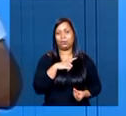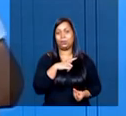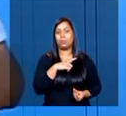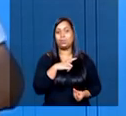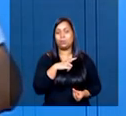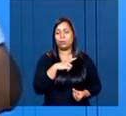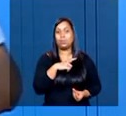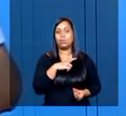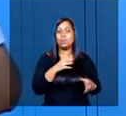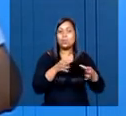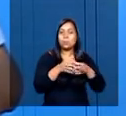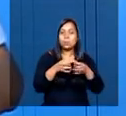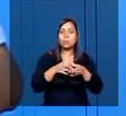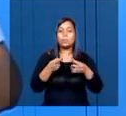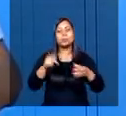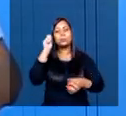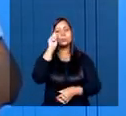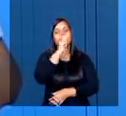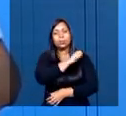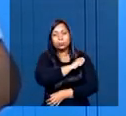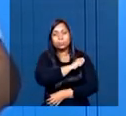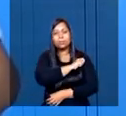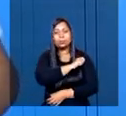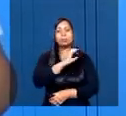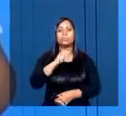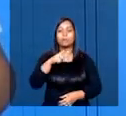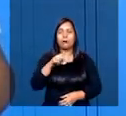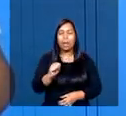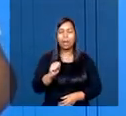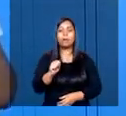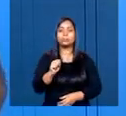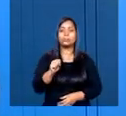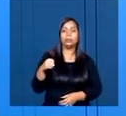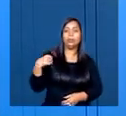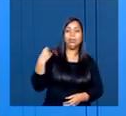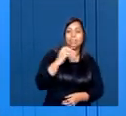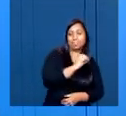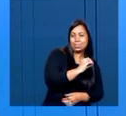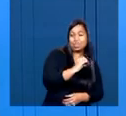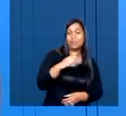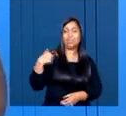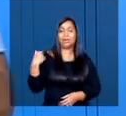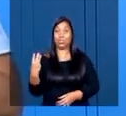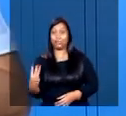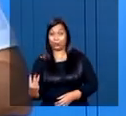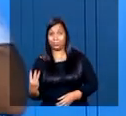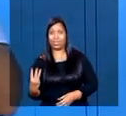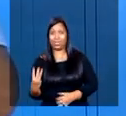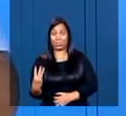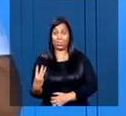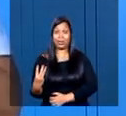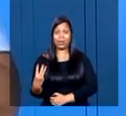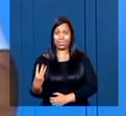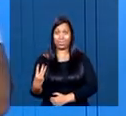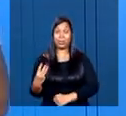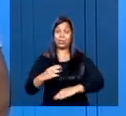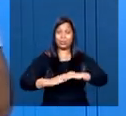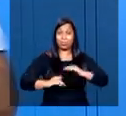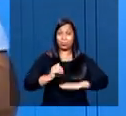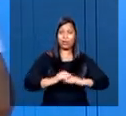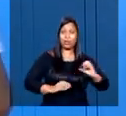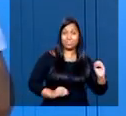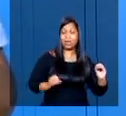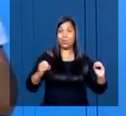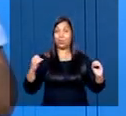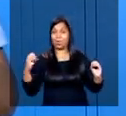possam existir núcleos em Rio Preto, né, no CAPS, que atende de 0 a 3 anos, por favor. Vamos pôr profissionais que atendem de 0 a